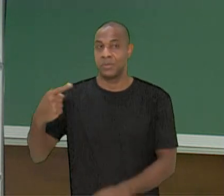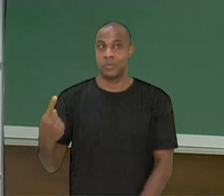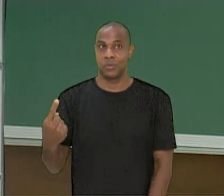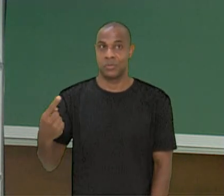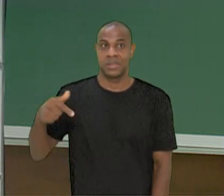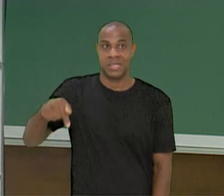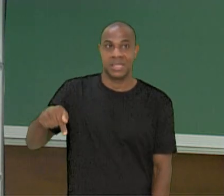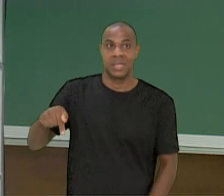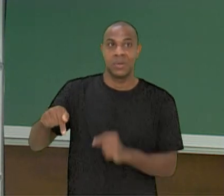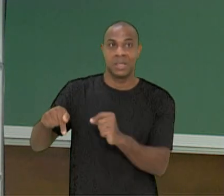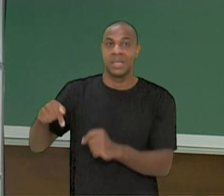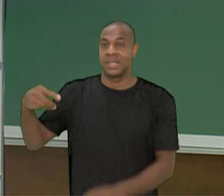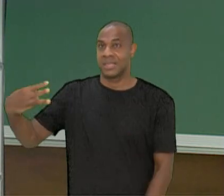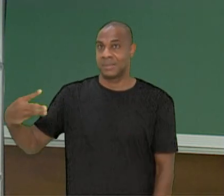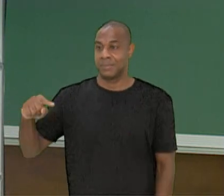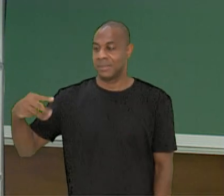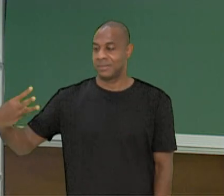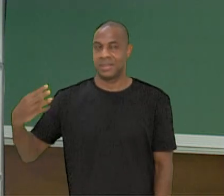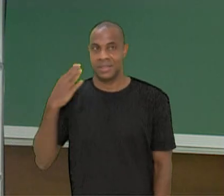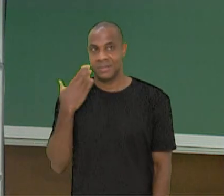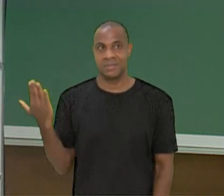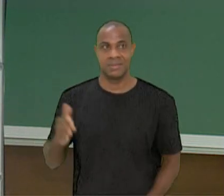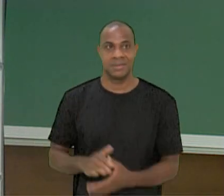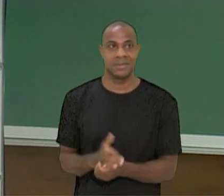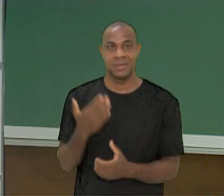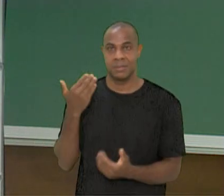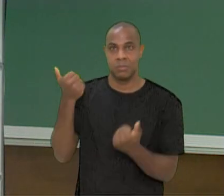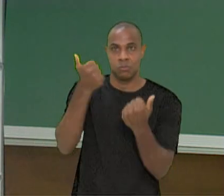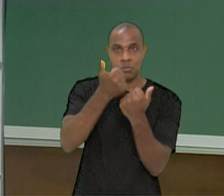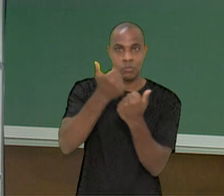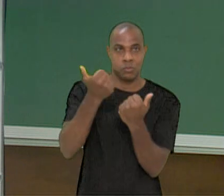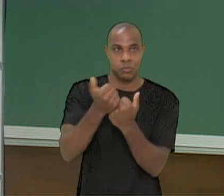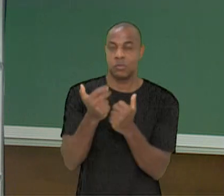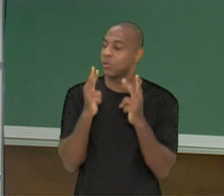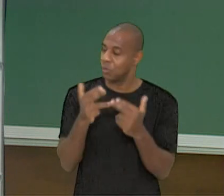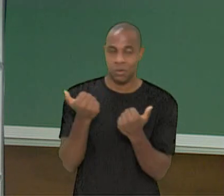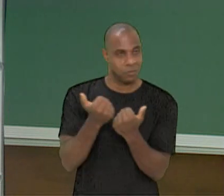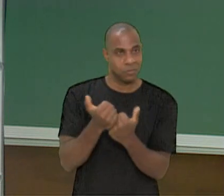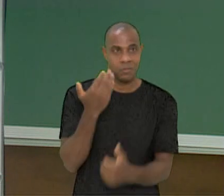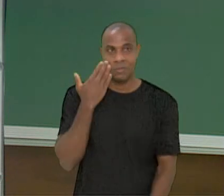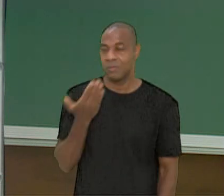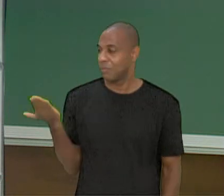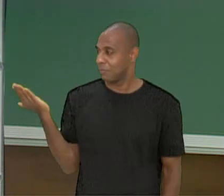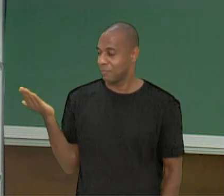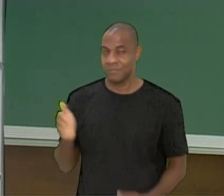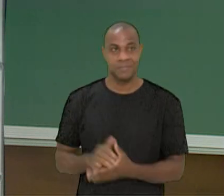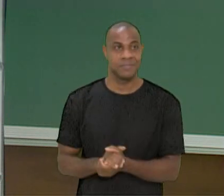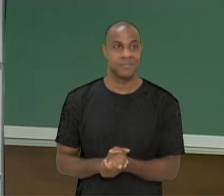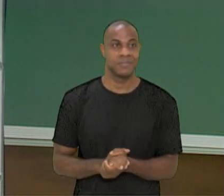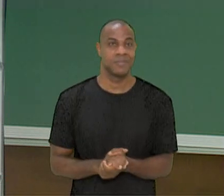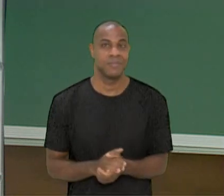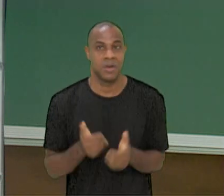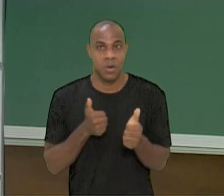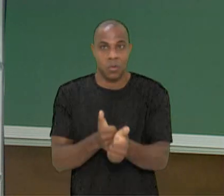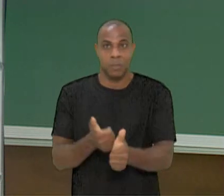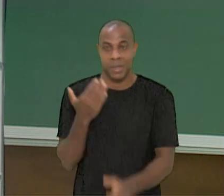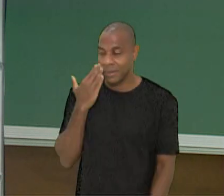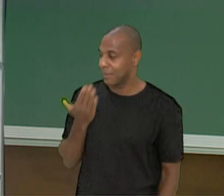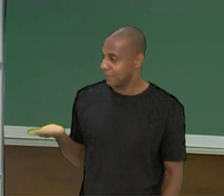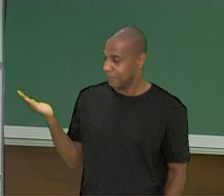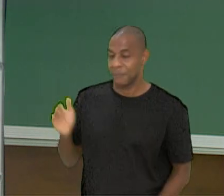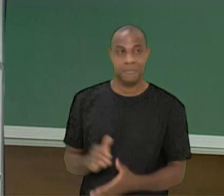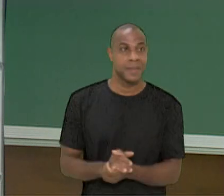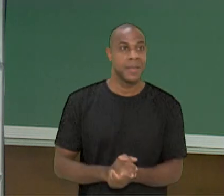menos 1 quarto, vezes menos 2 ao quadrado, vezes menos 3 ao cubo. Certo? Menos 2